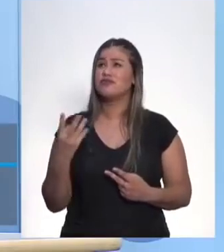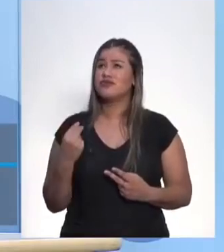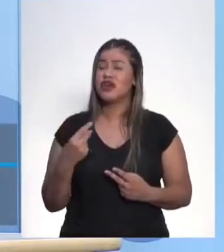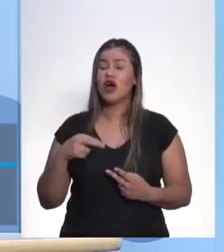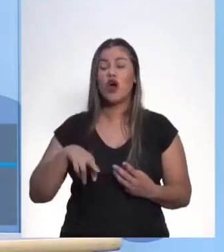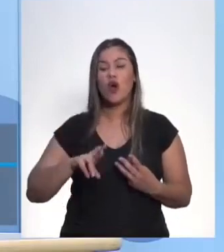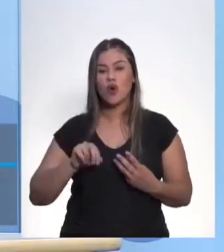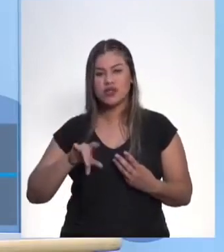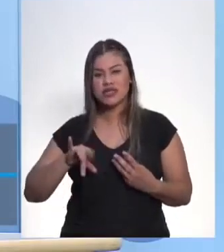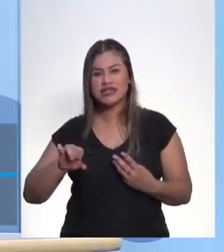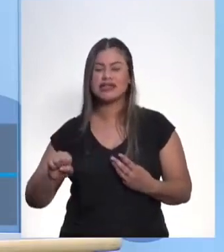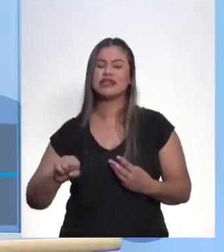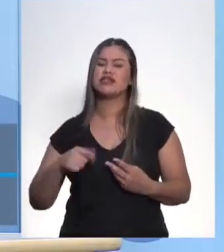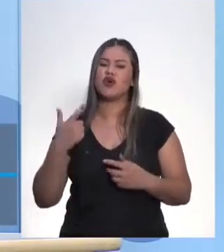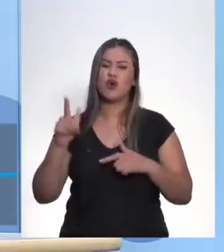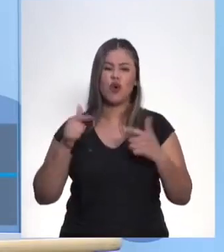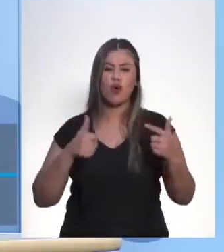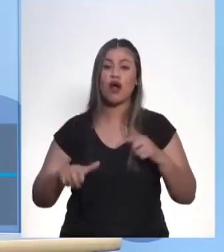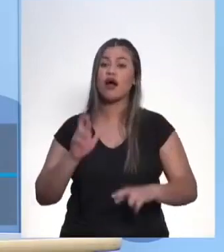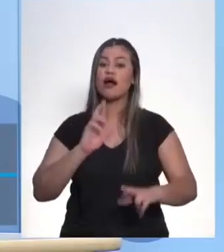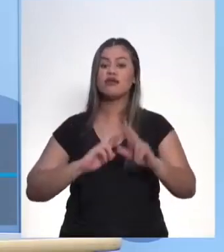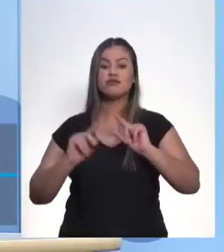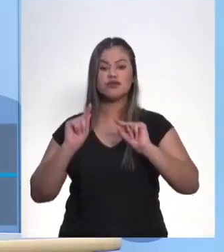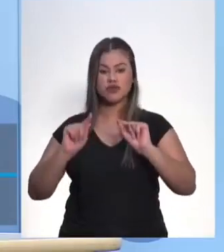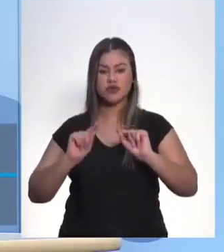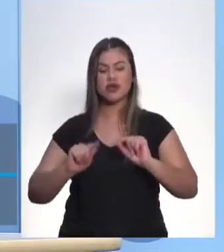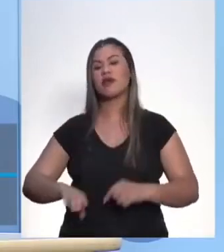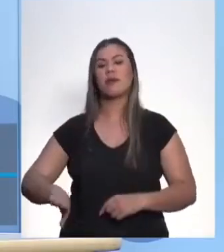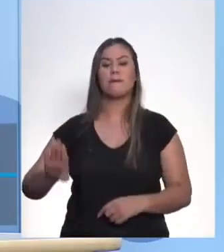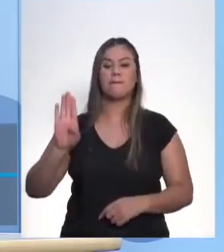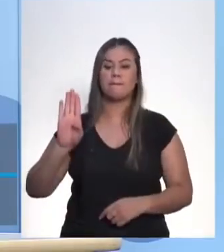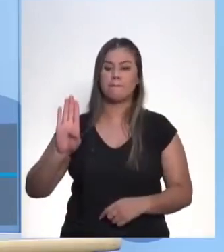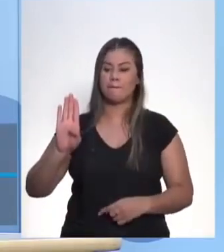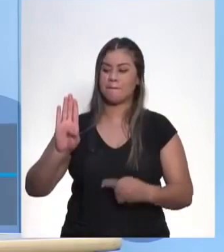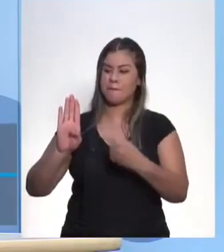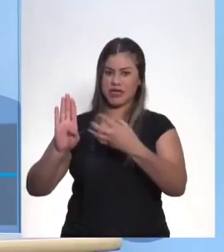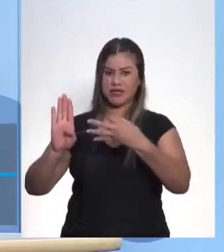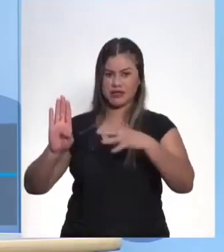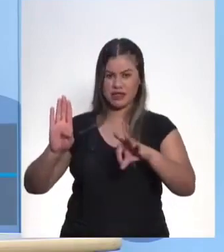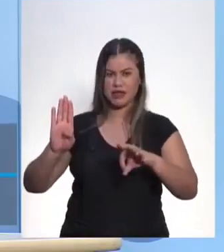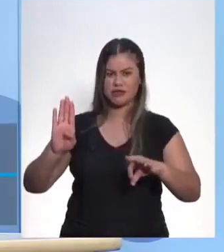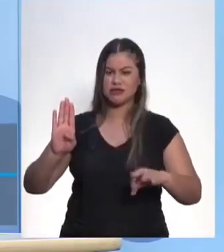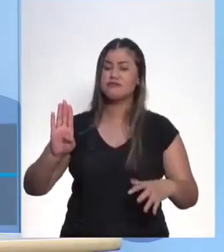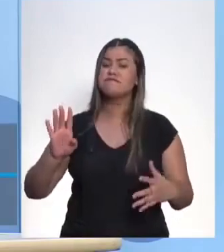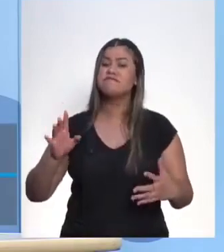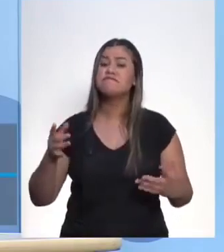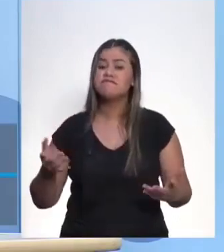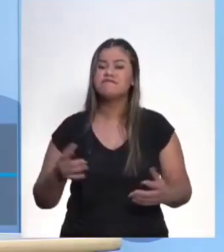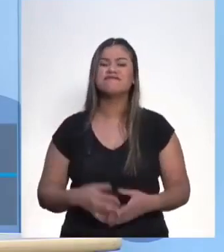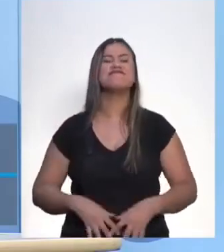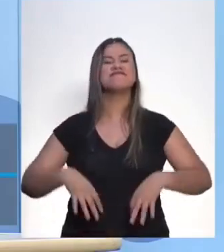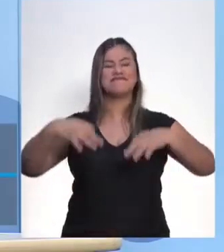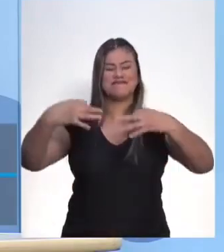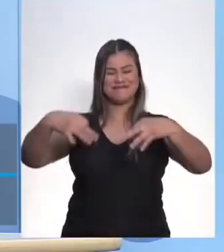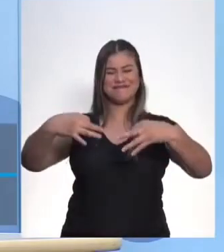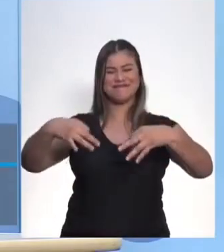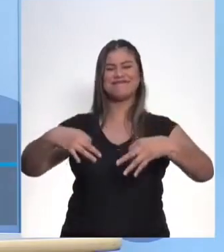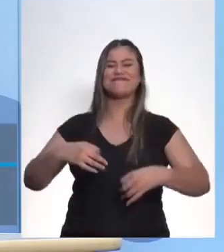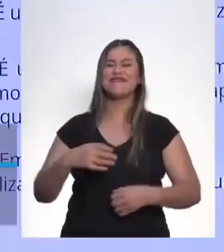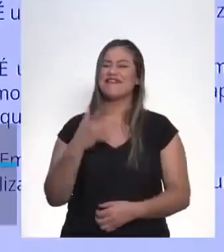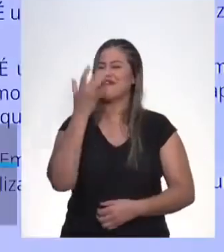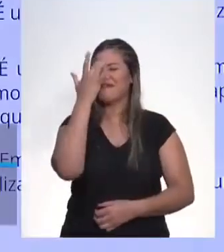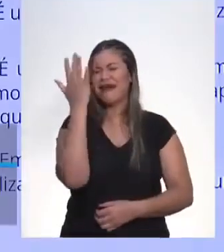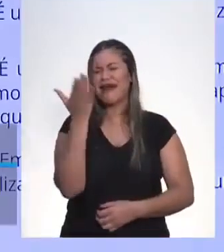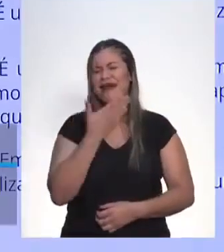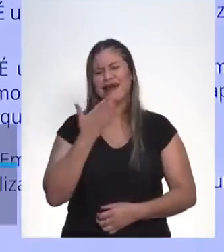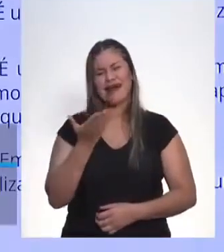Roseli, entre outros, responderam a alternativa B. Está correto, professor Carlos? Corretíssima, bem fácil,